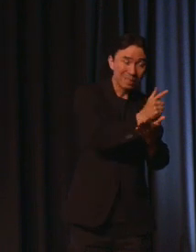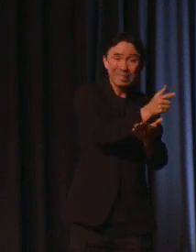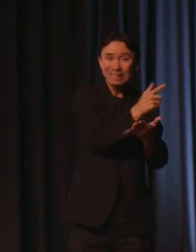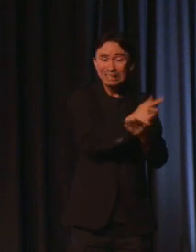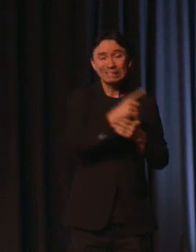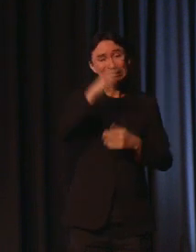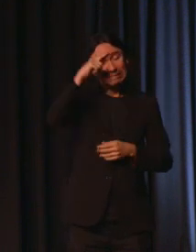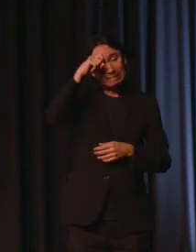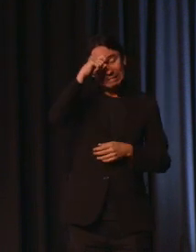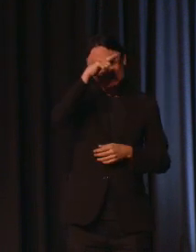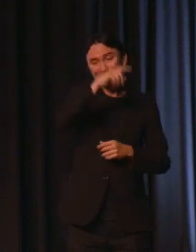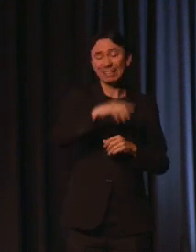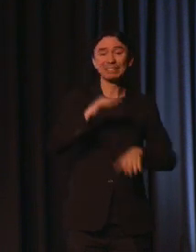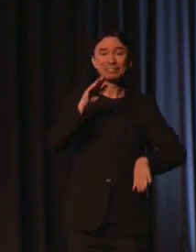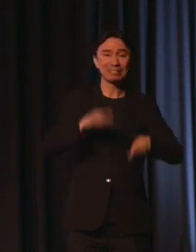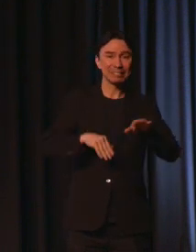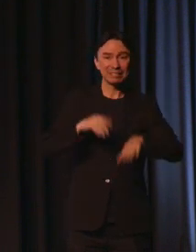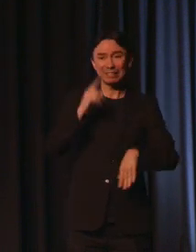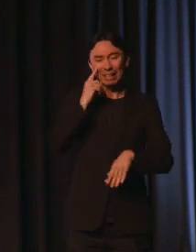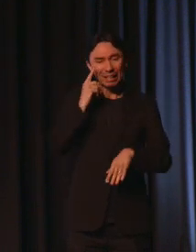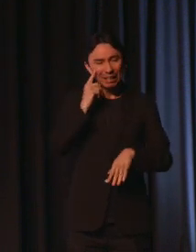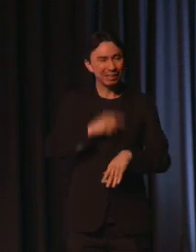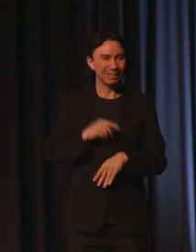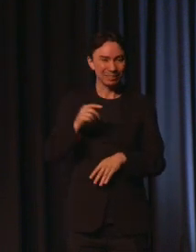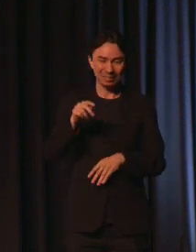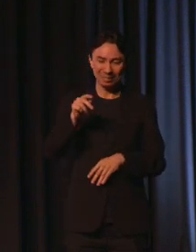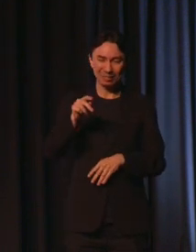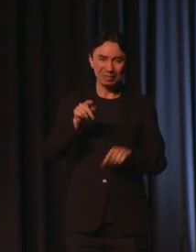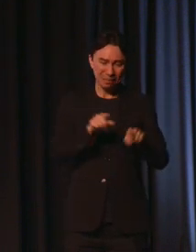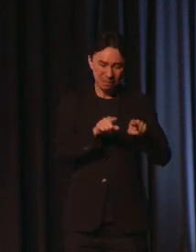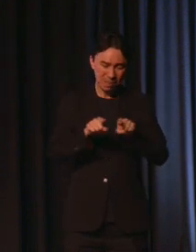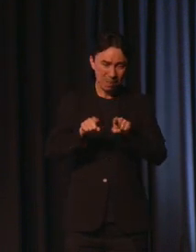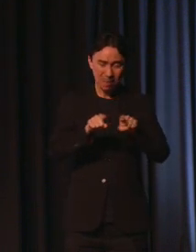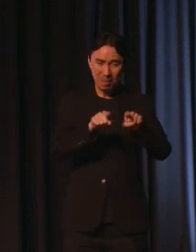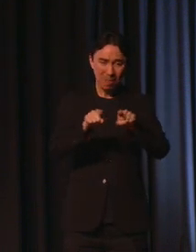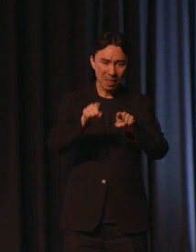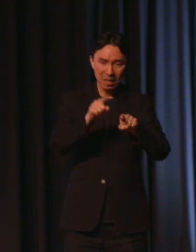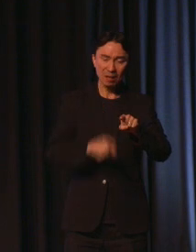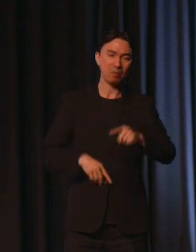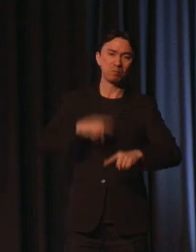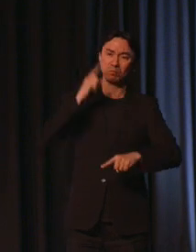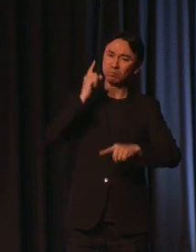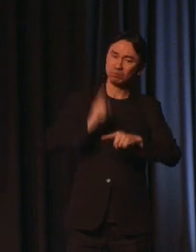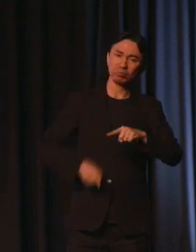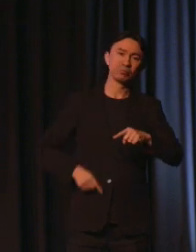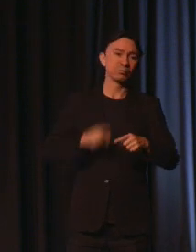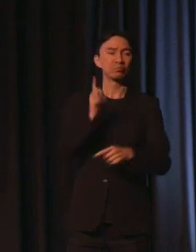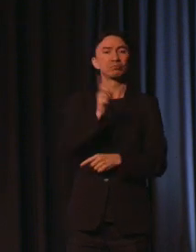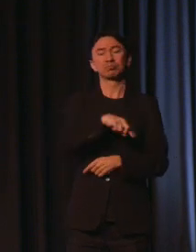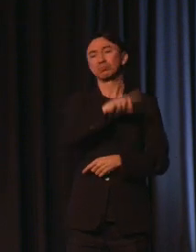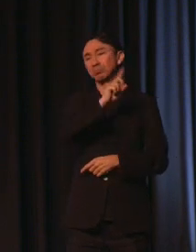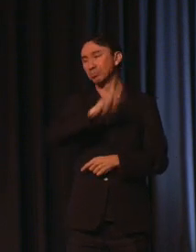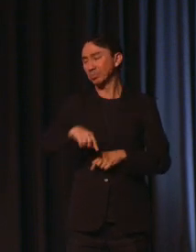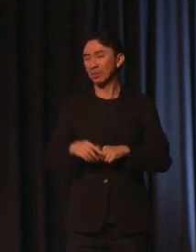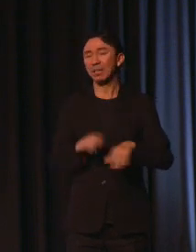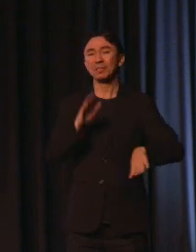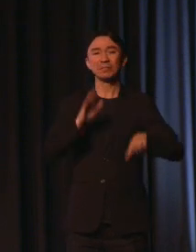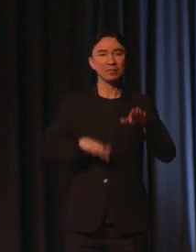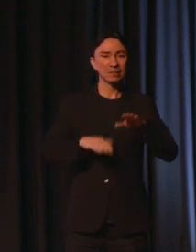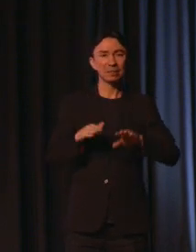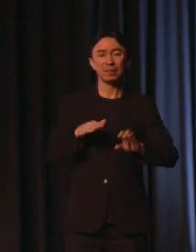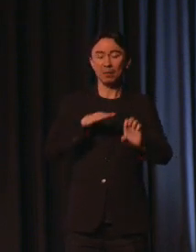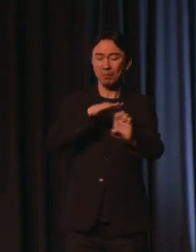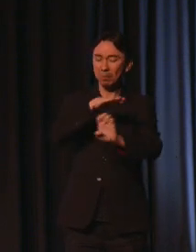gente tem impugnações de pregão, que muitas vezes alongam aqueles prazos recomendados pelo TCU. Então, às vezes, vem uma empresa e